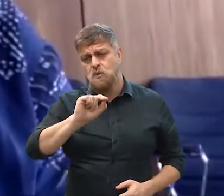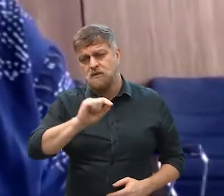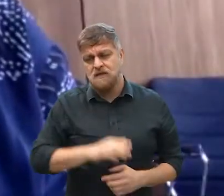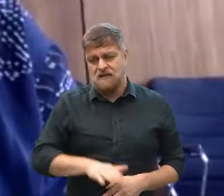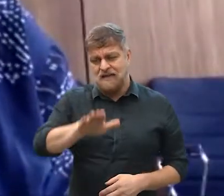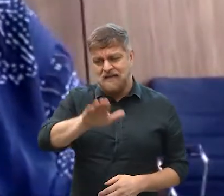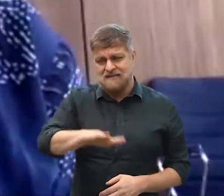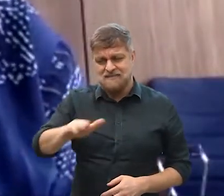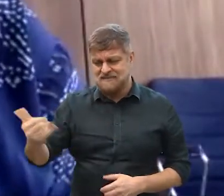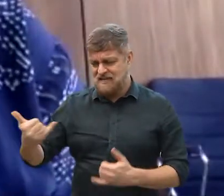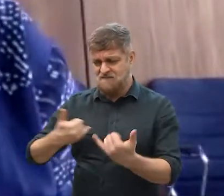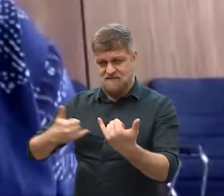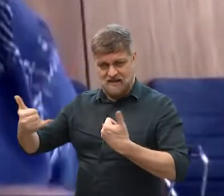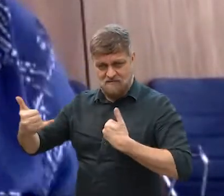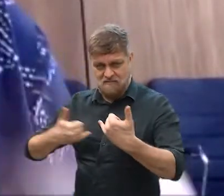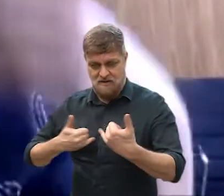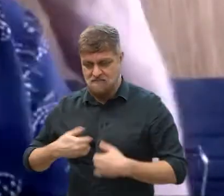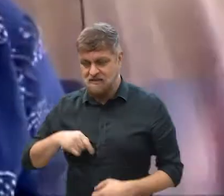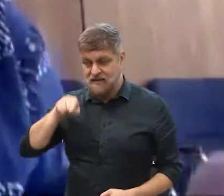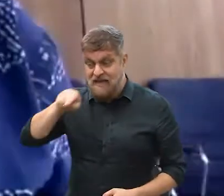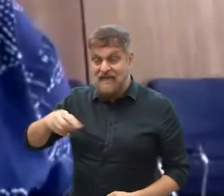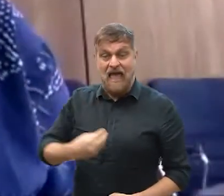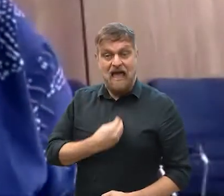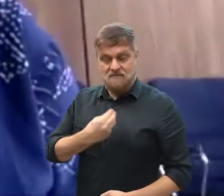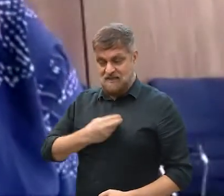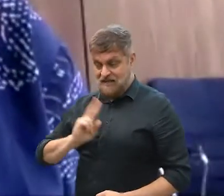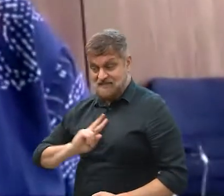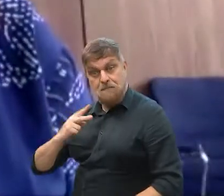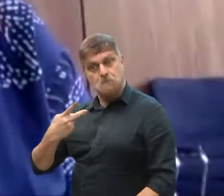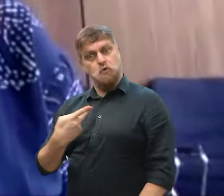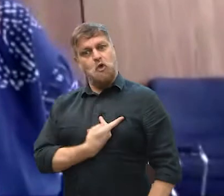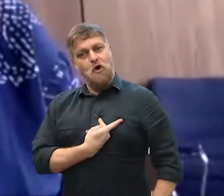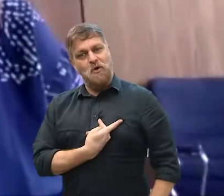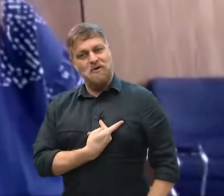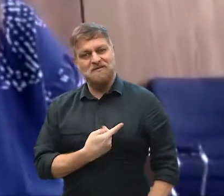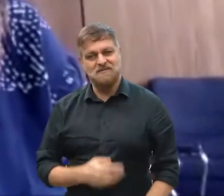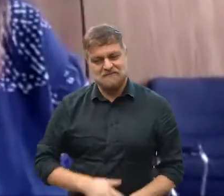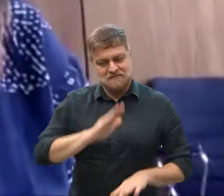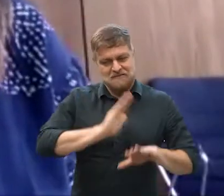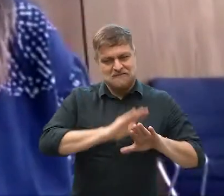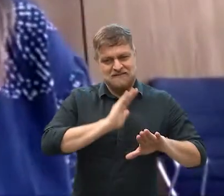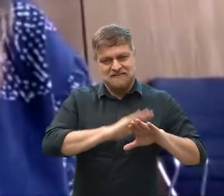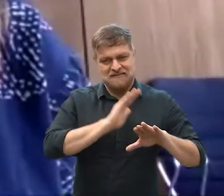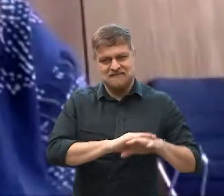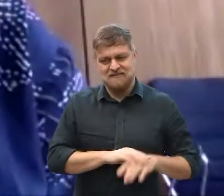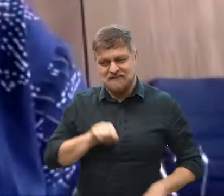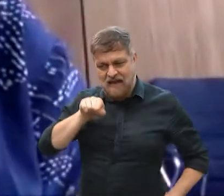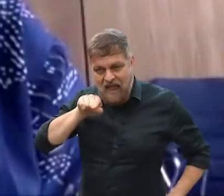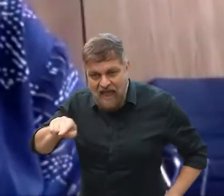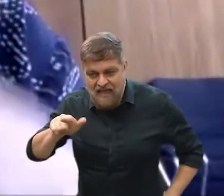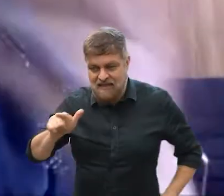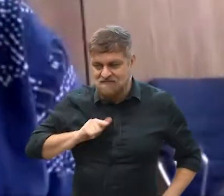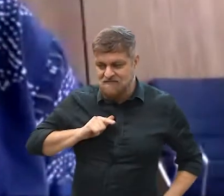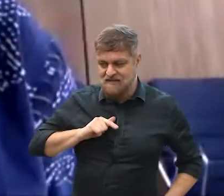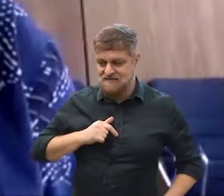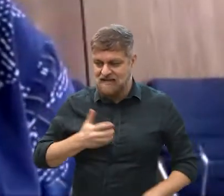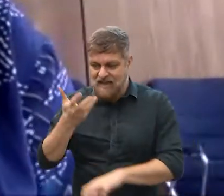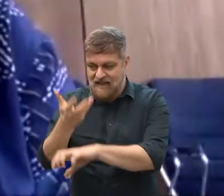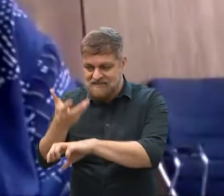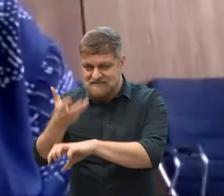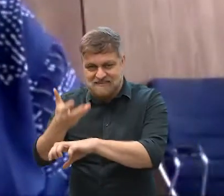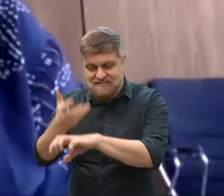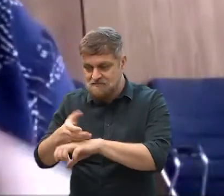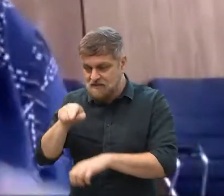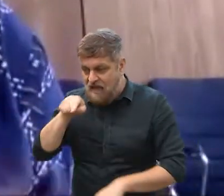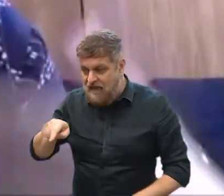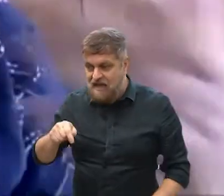As crianças sempre falavam o quanto eu tinha modificado a vida deles, né? No sentido de, puxa, através desse trabalho,